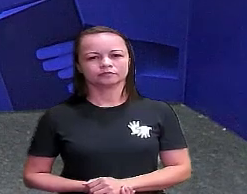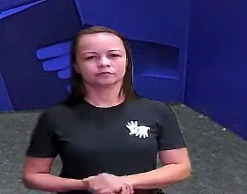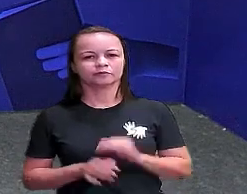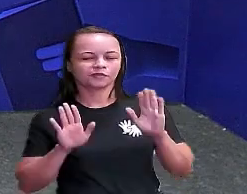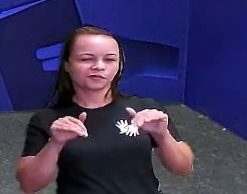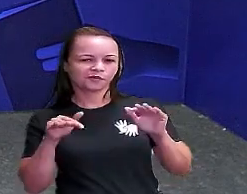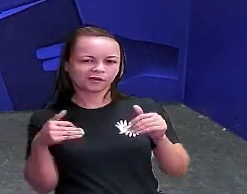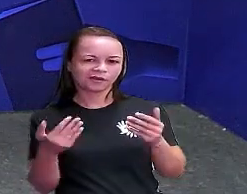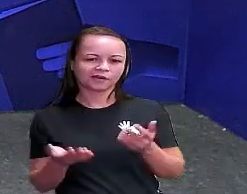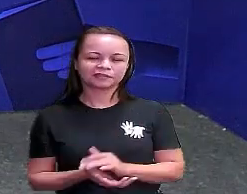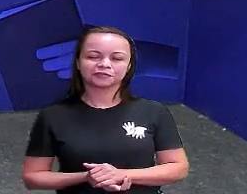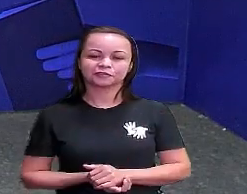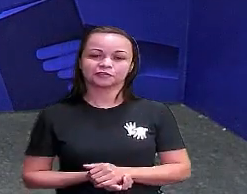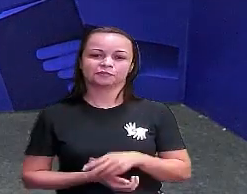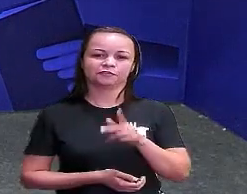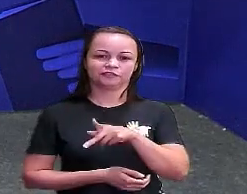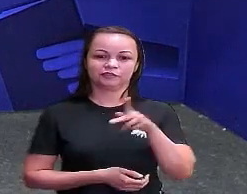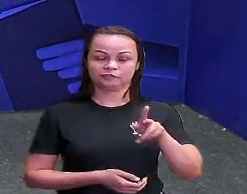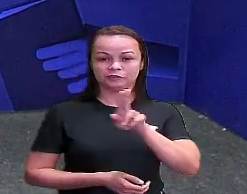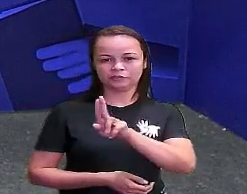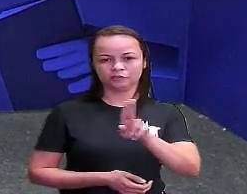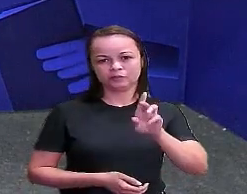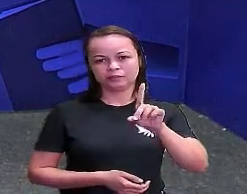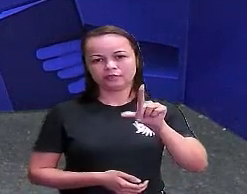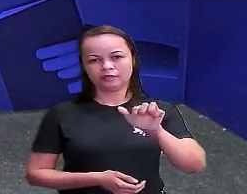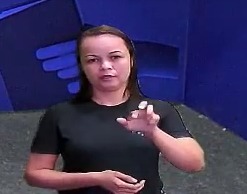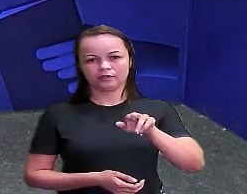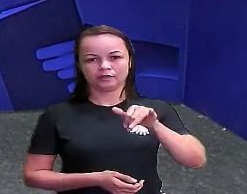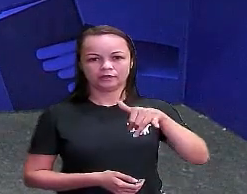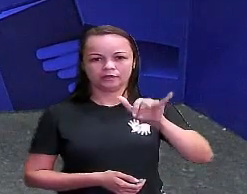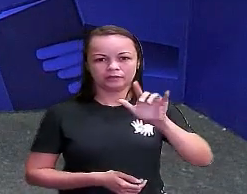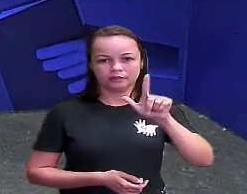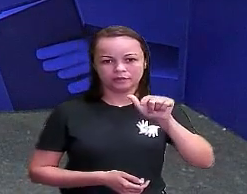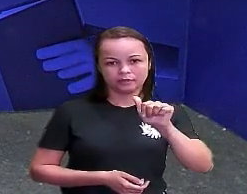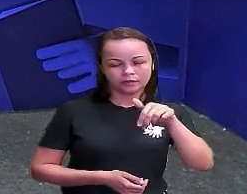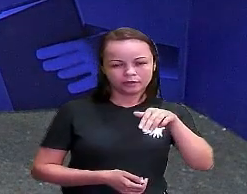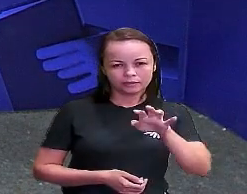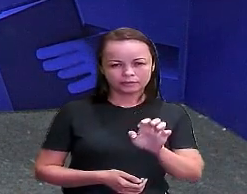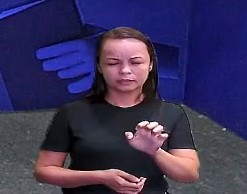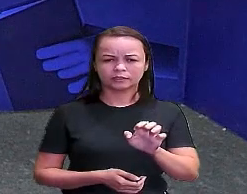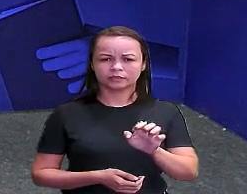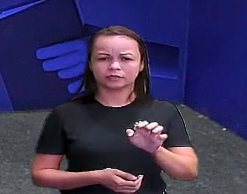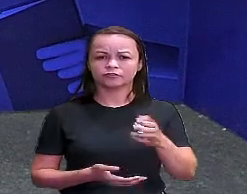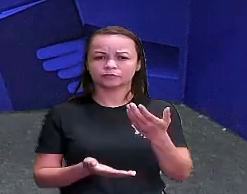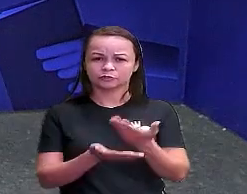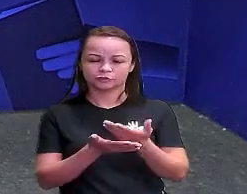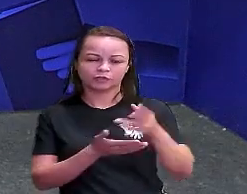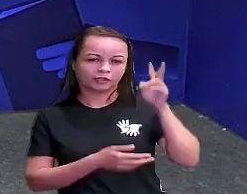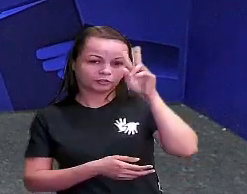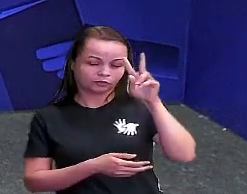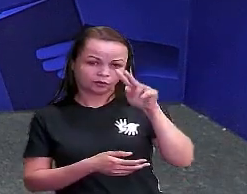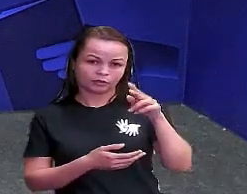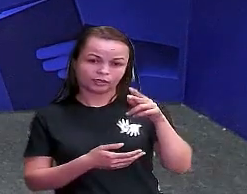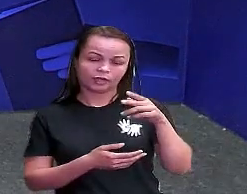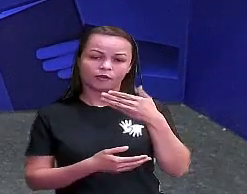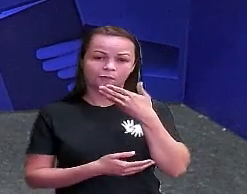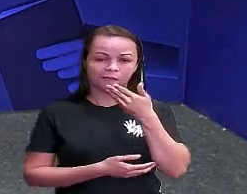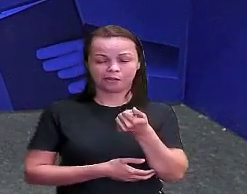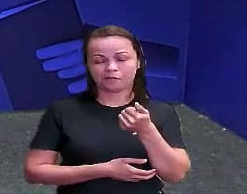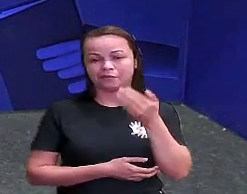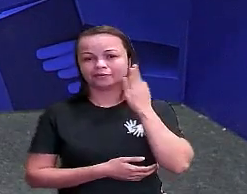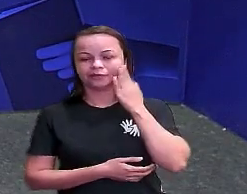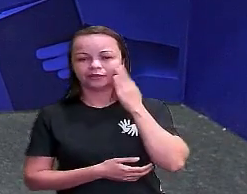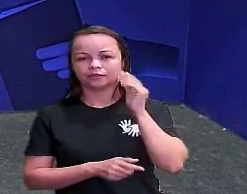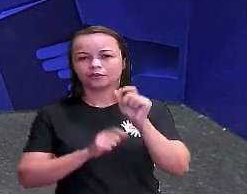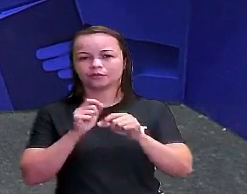Olá para todos, sou a professora Darilane e hoje vamos estudar história, ou melhor, compreender o que são os patrimônios e sua importância